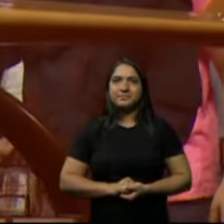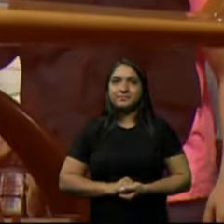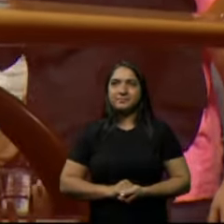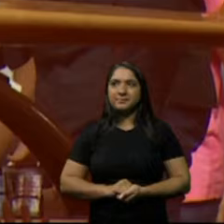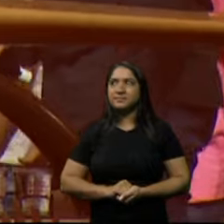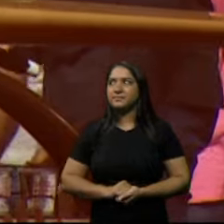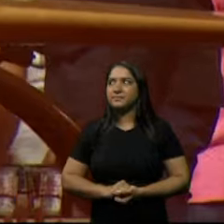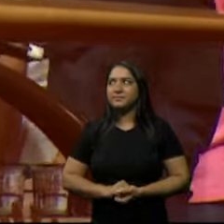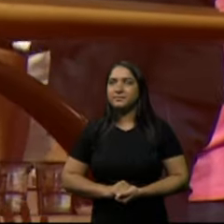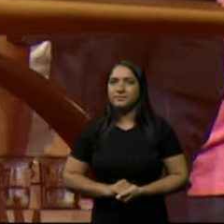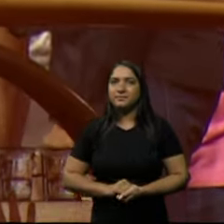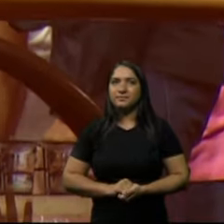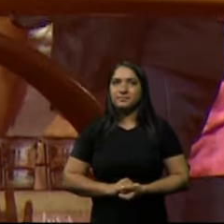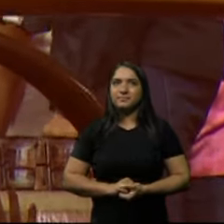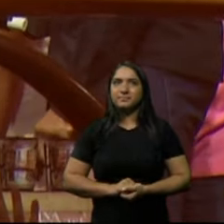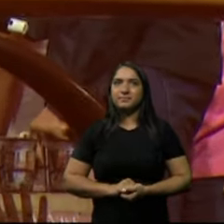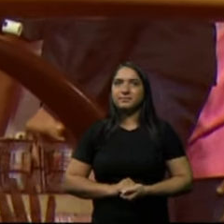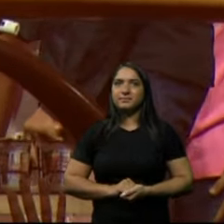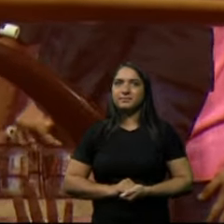a